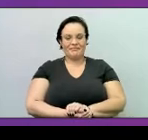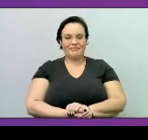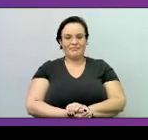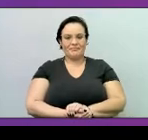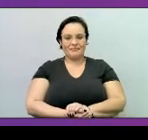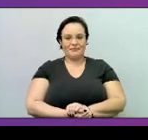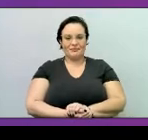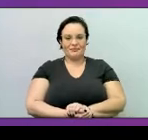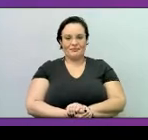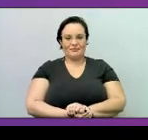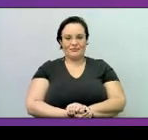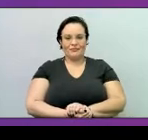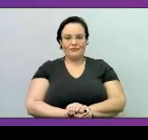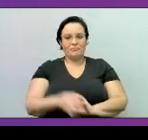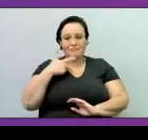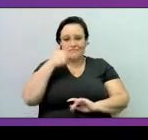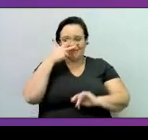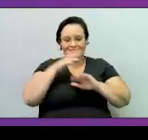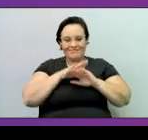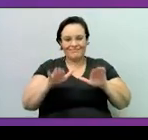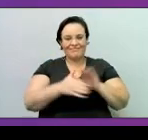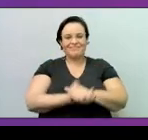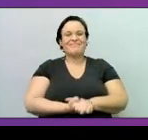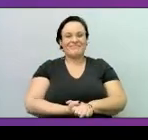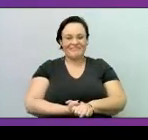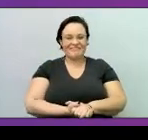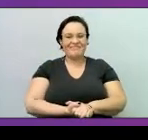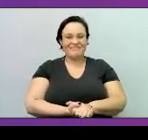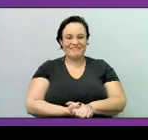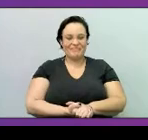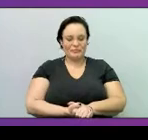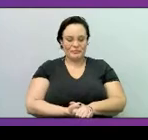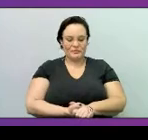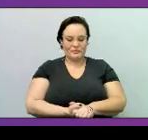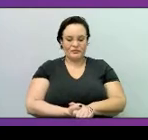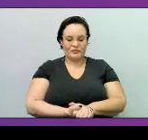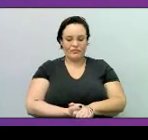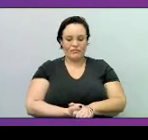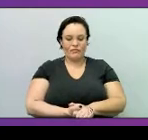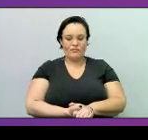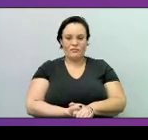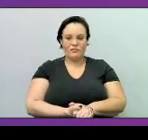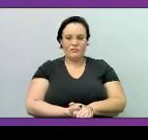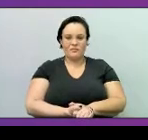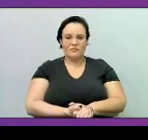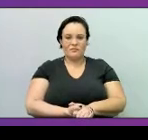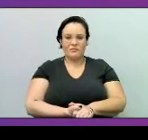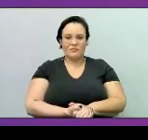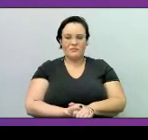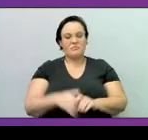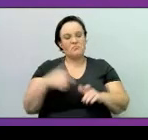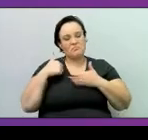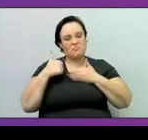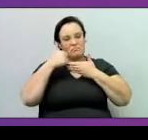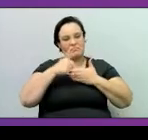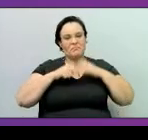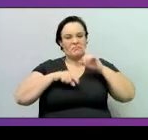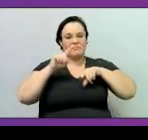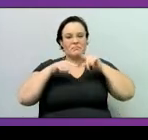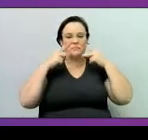e eu acho que é isso não é verdade que eu tô sempre como como material para ver e